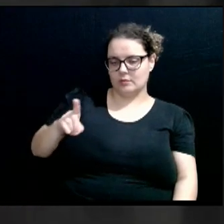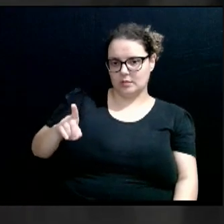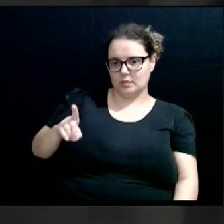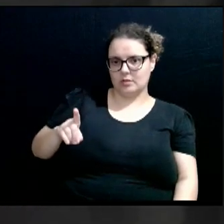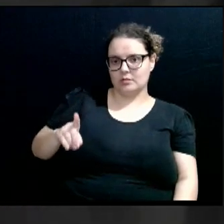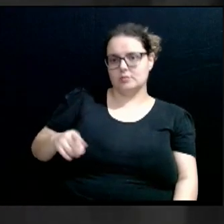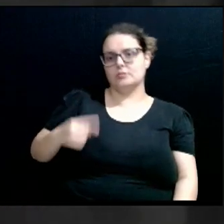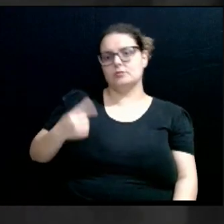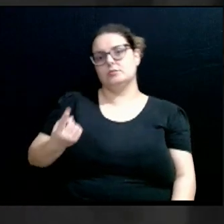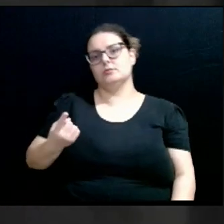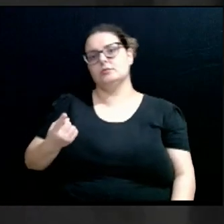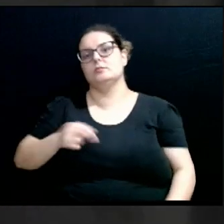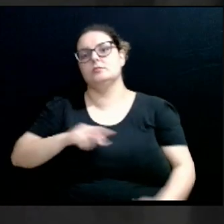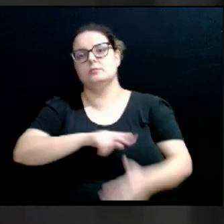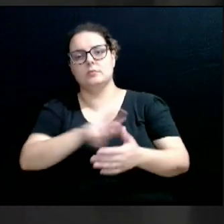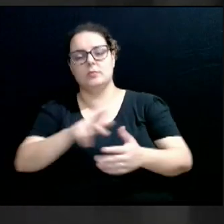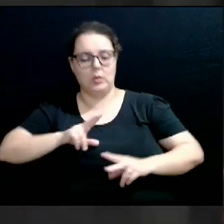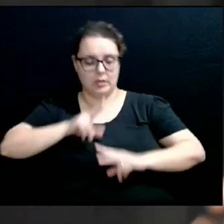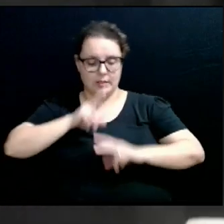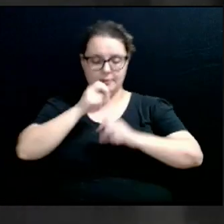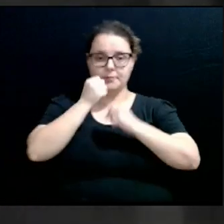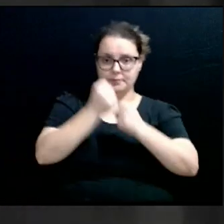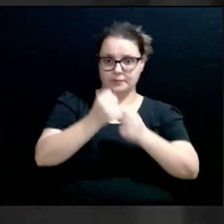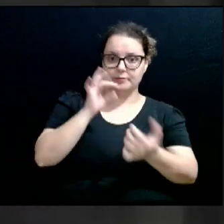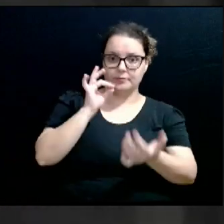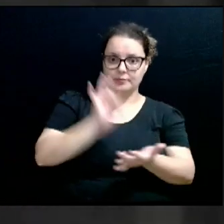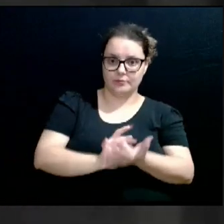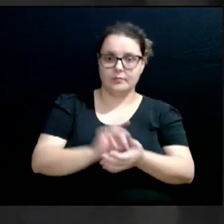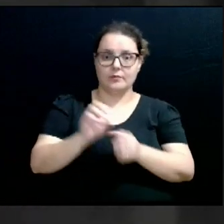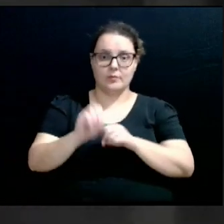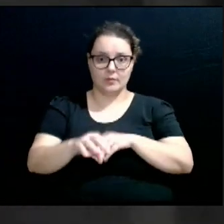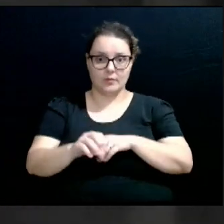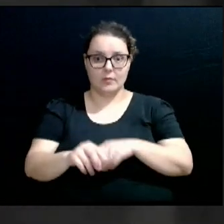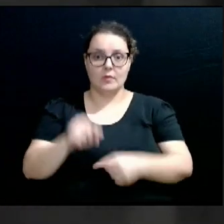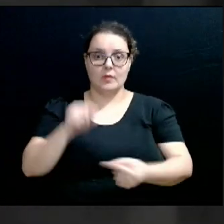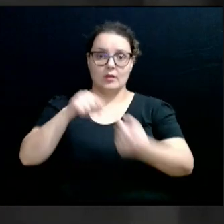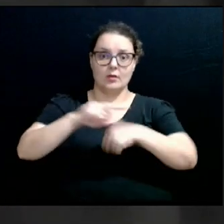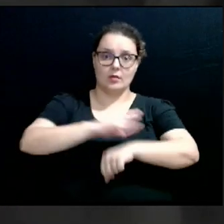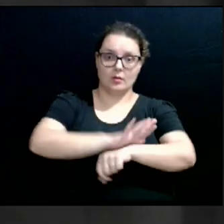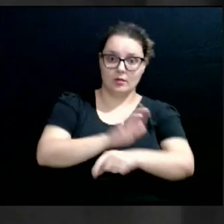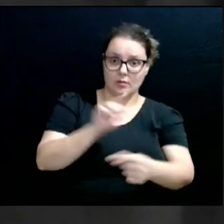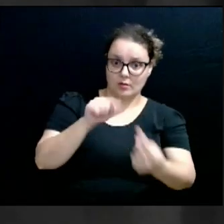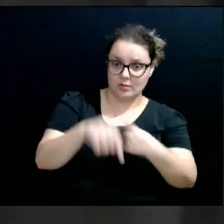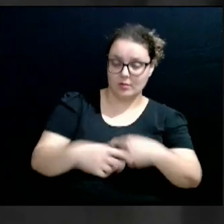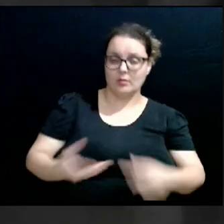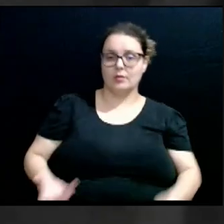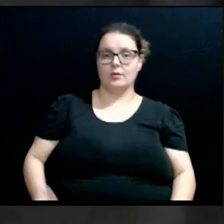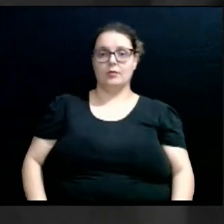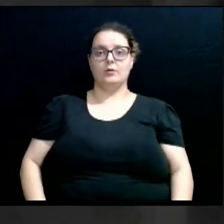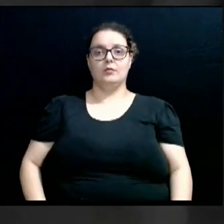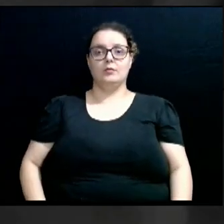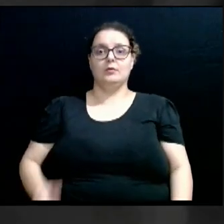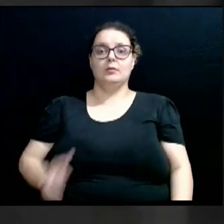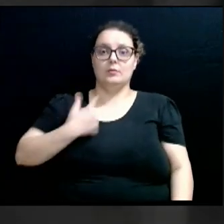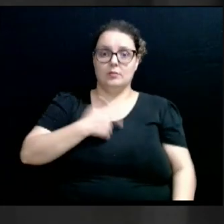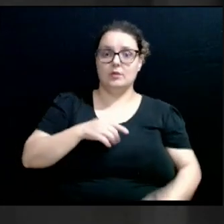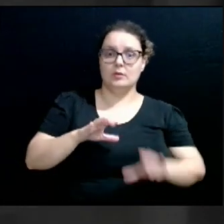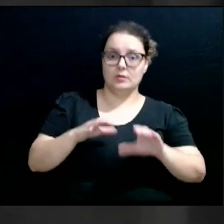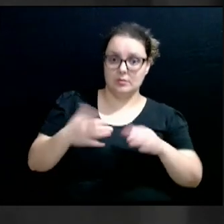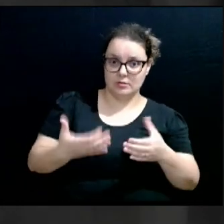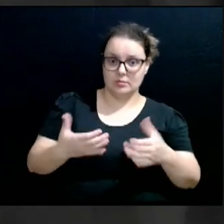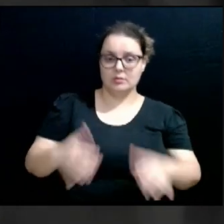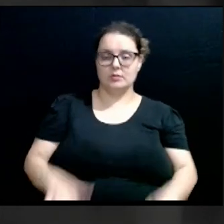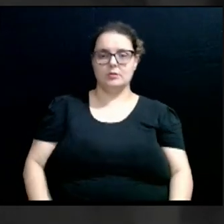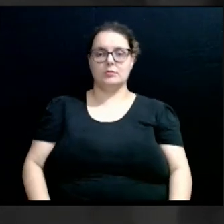dos fortalecimentos realmente de uma educação antirracista para nós da comunidade João